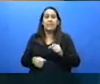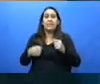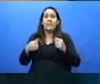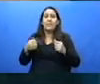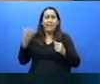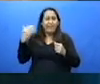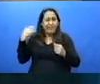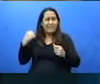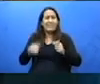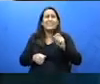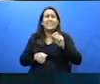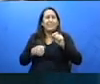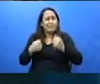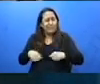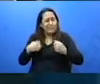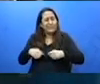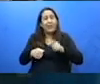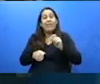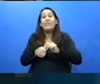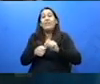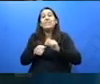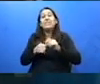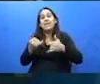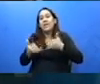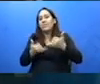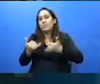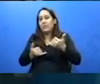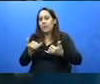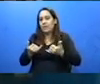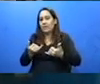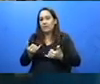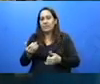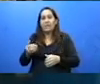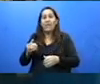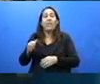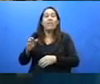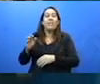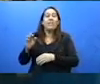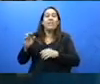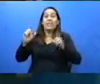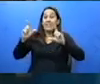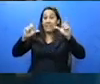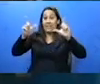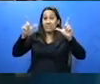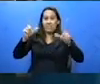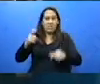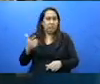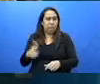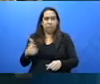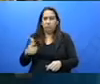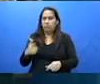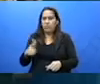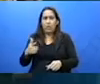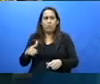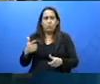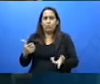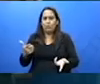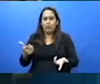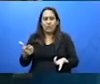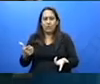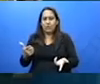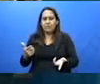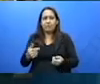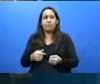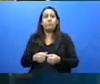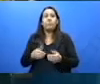existia internet, até mesmo televisão, eram poucos canais, não tinha um canal só de